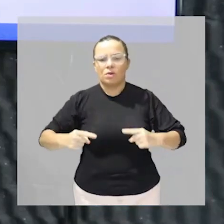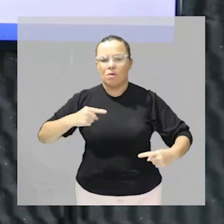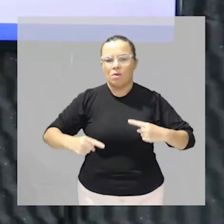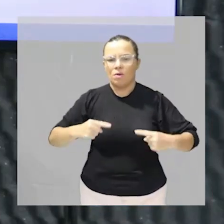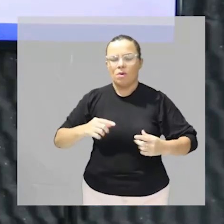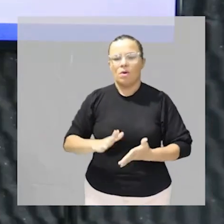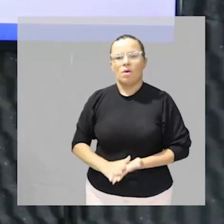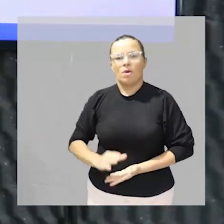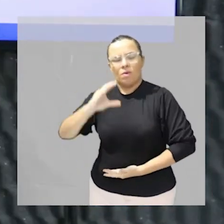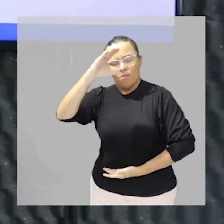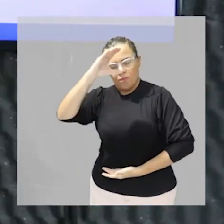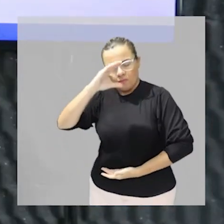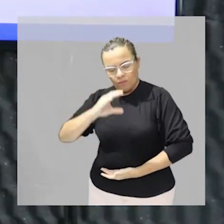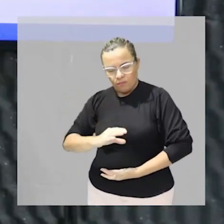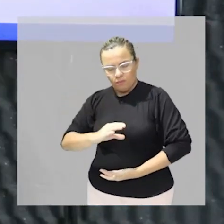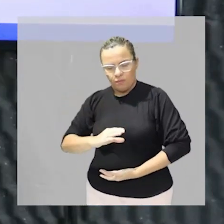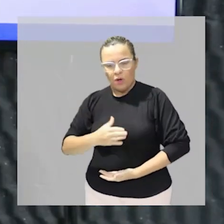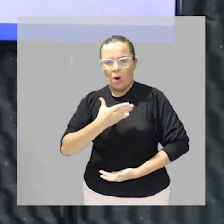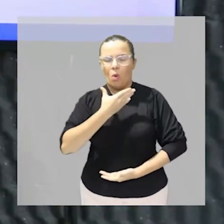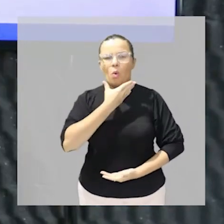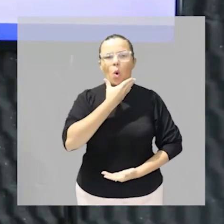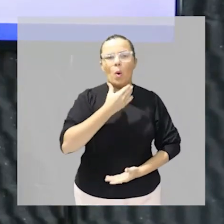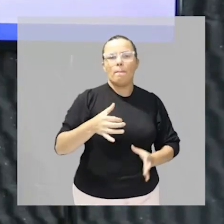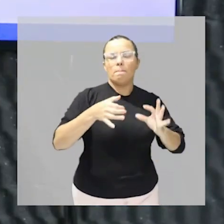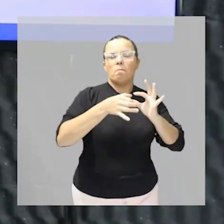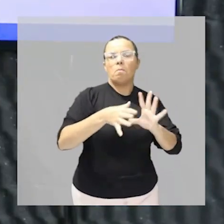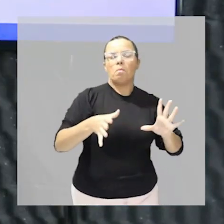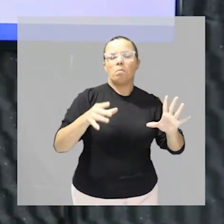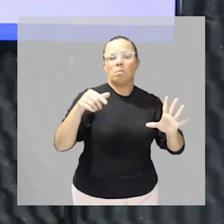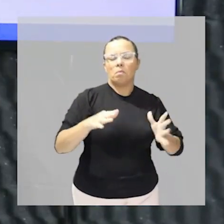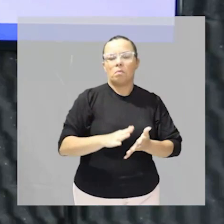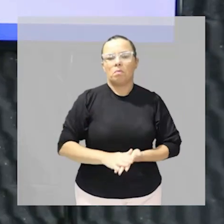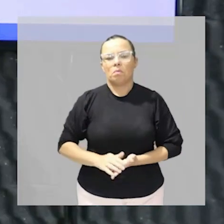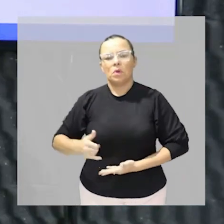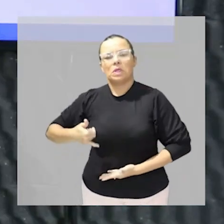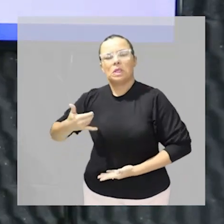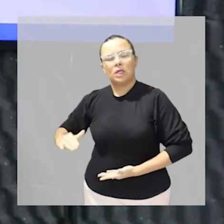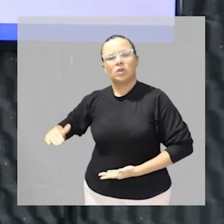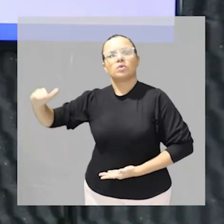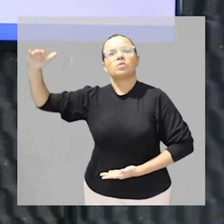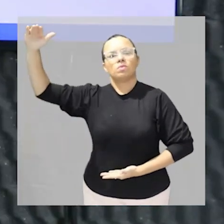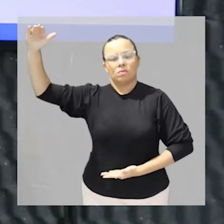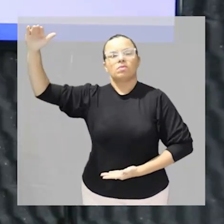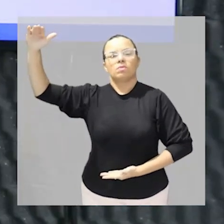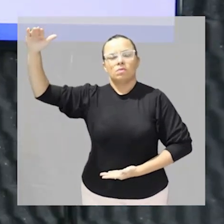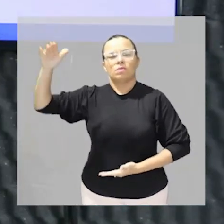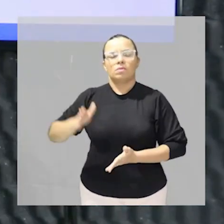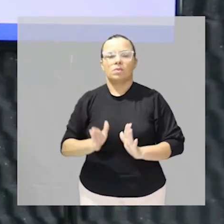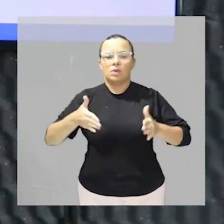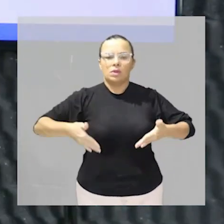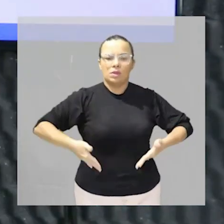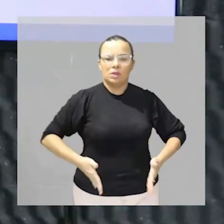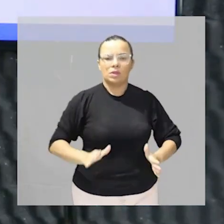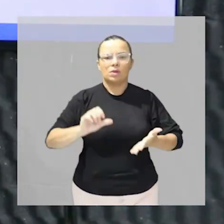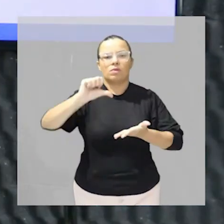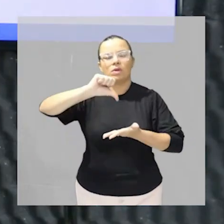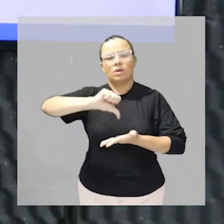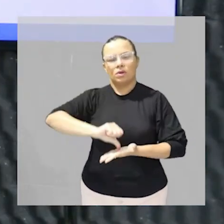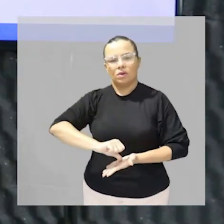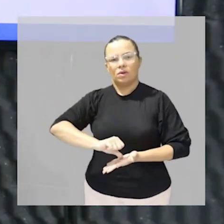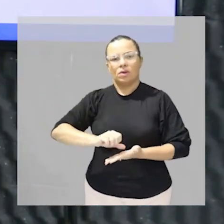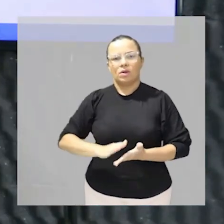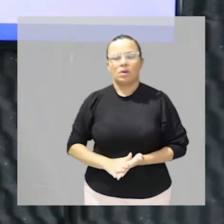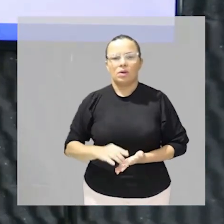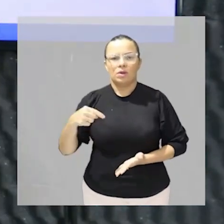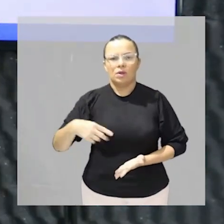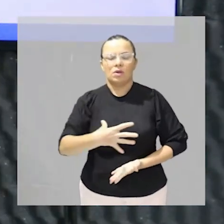cidadão, que é um homem livre, que tem idade adulta, que nasceu em Atenas, filhos